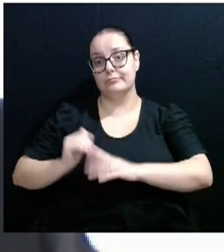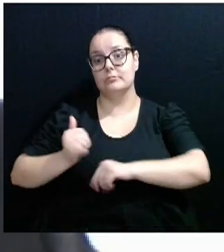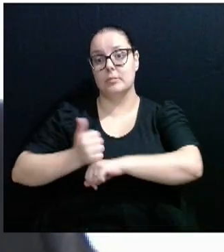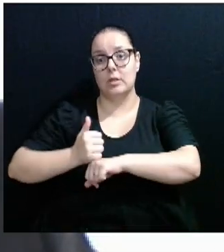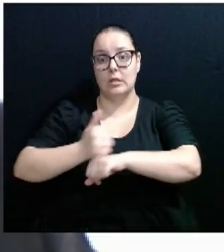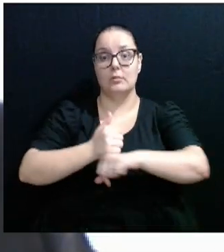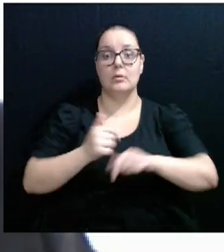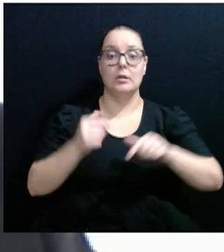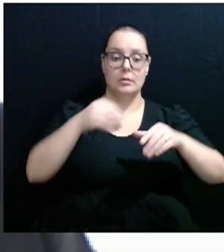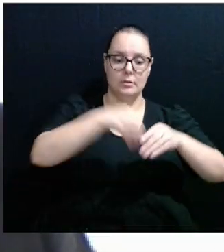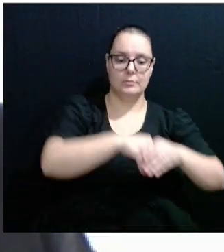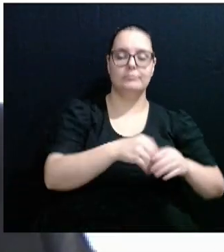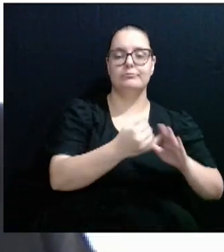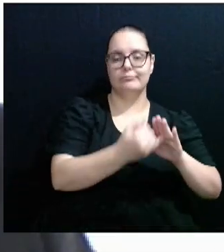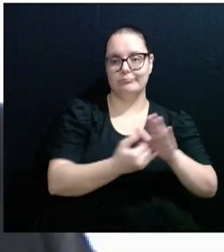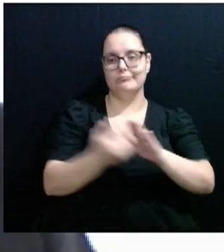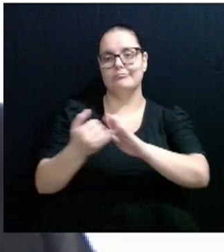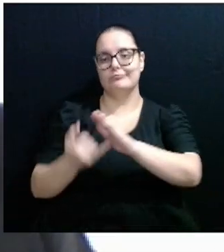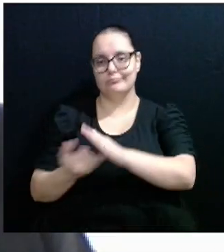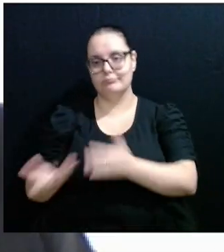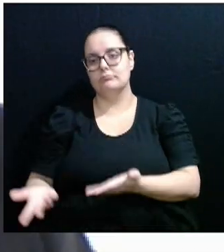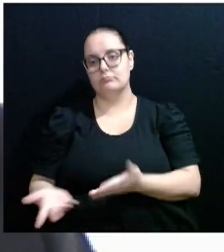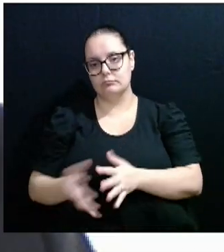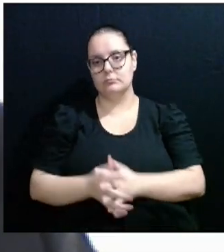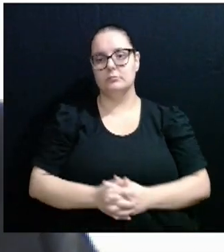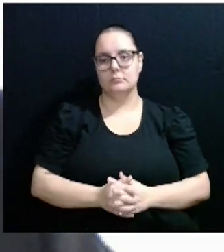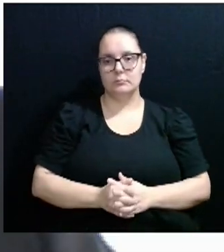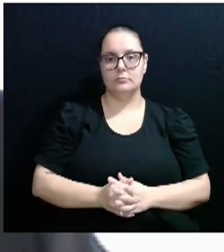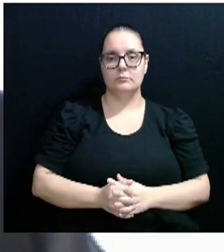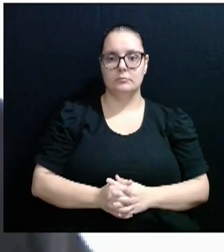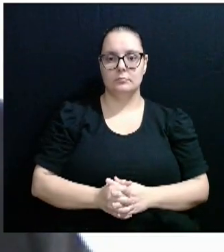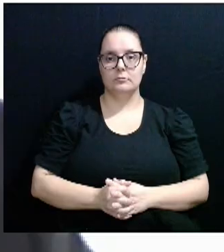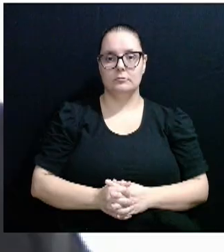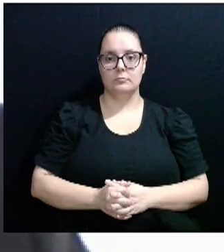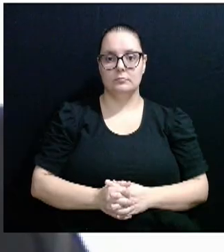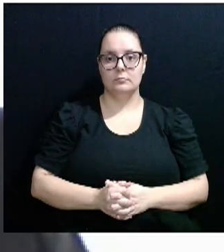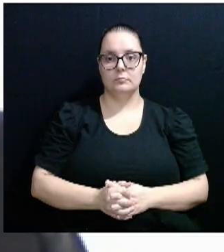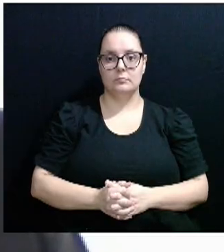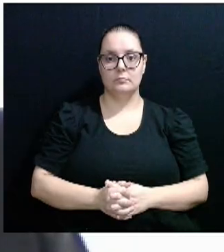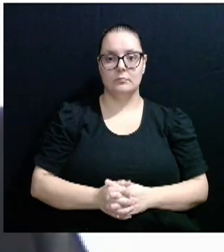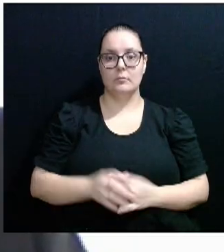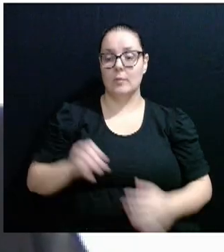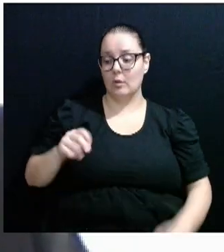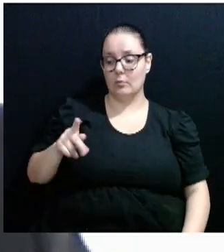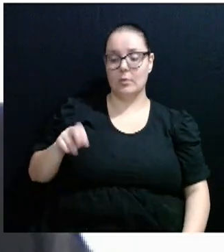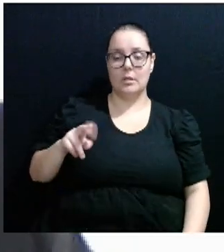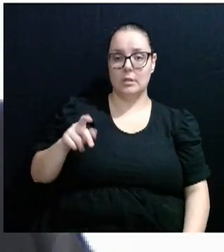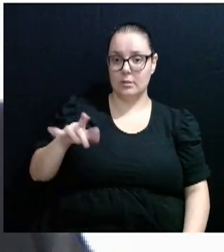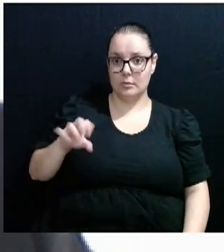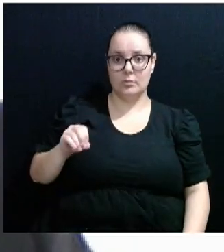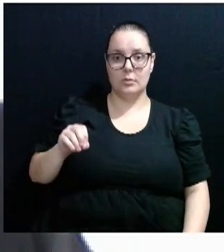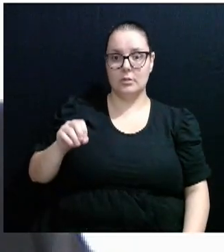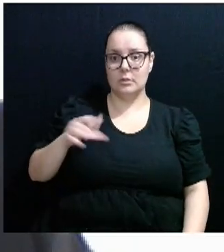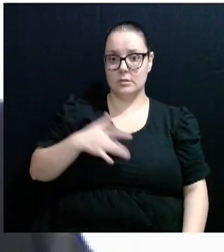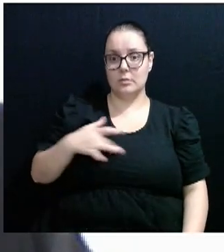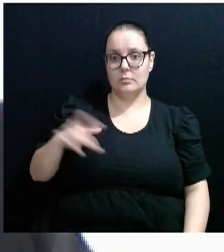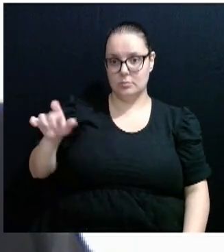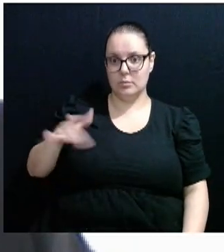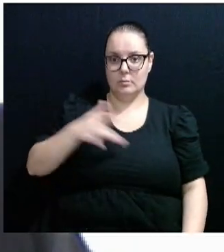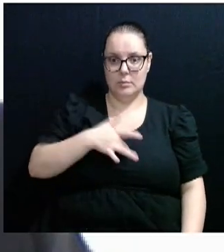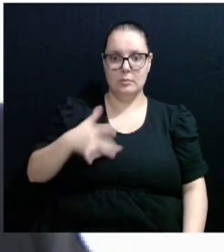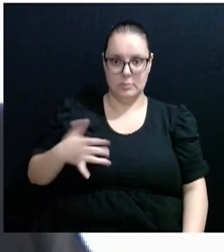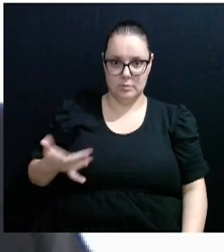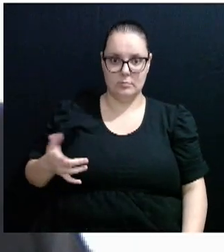dentro das instituições. Né? Então, mesma, na operadora de saúde, se você procura um